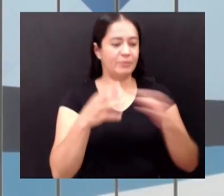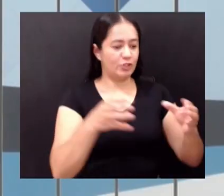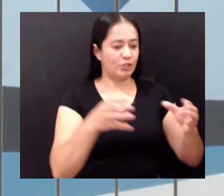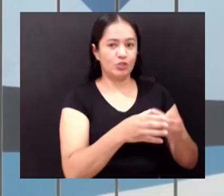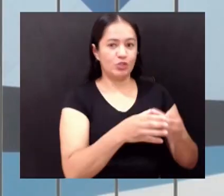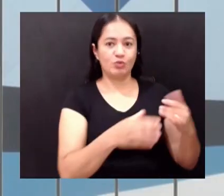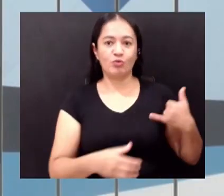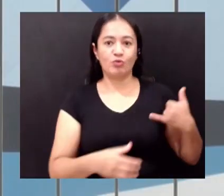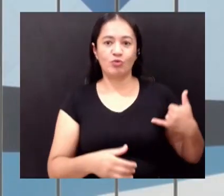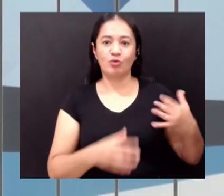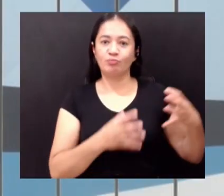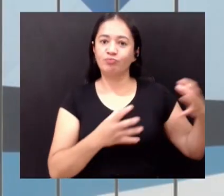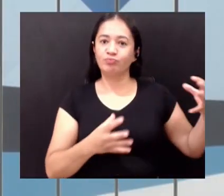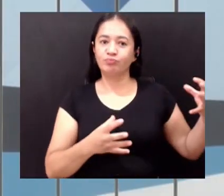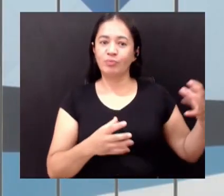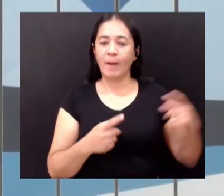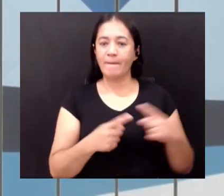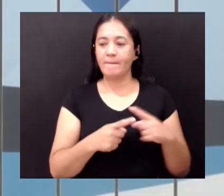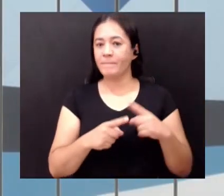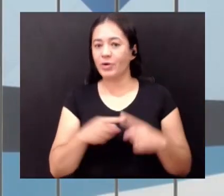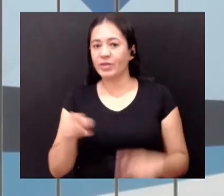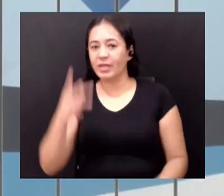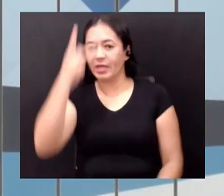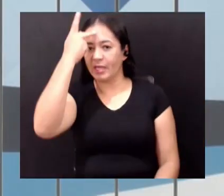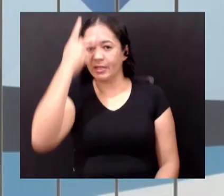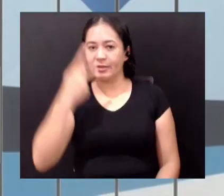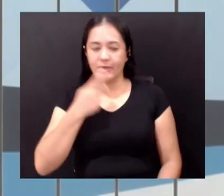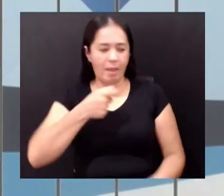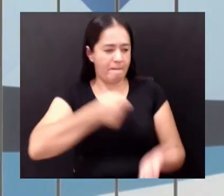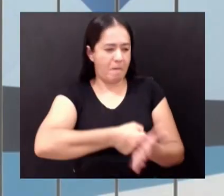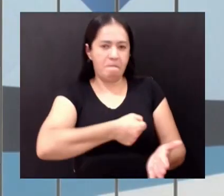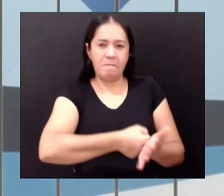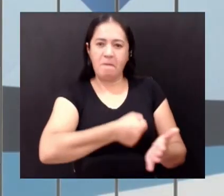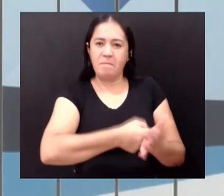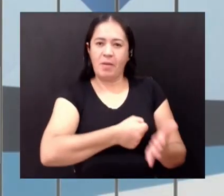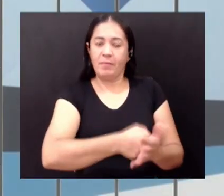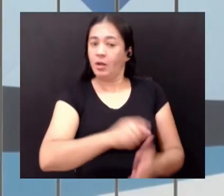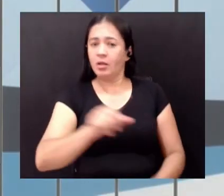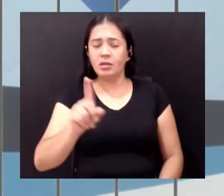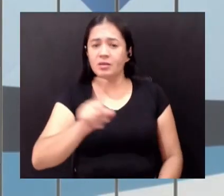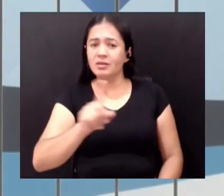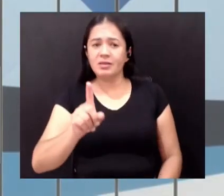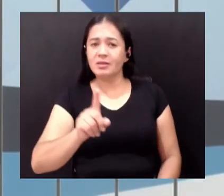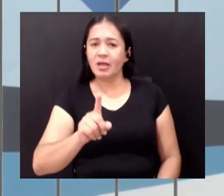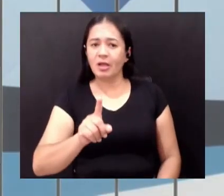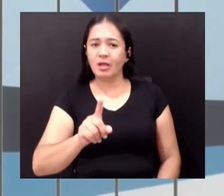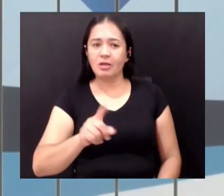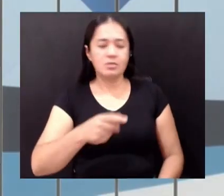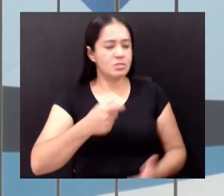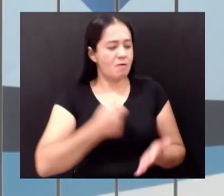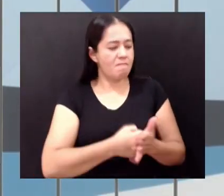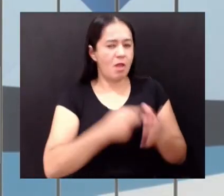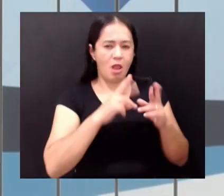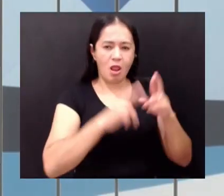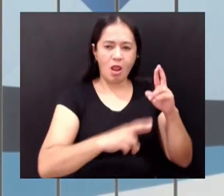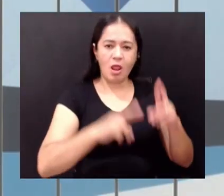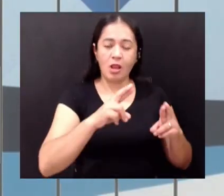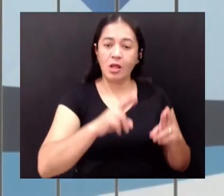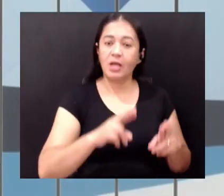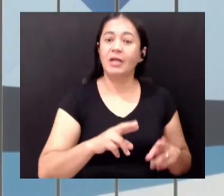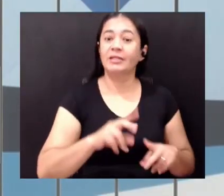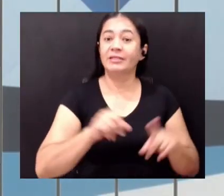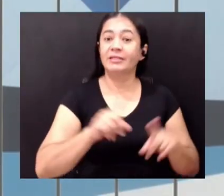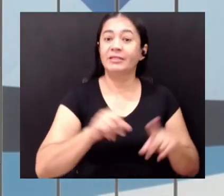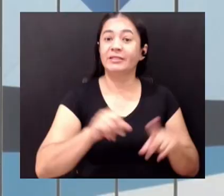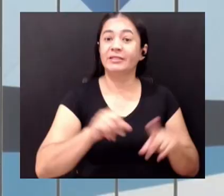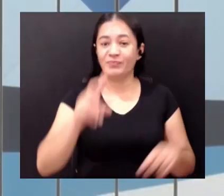liderança. Ele não vai ser o líder punitivo, ele não vai ser o líder que cobra, que quer acompanhar, né? Então, essa relação, ela está se invertendo,